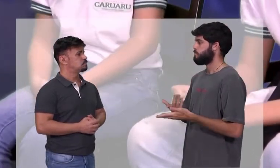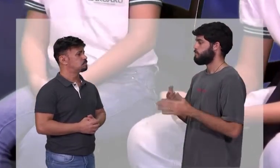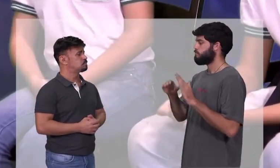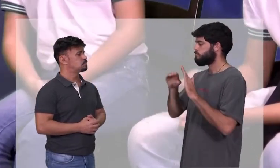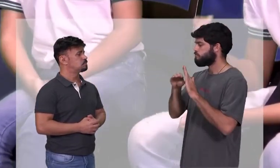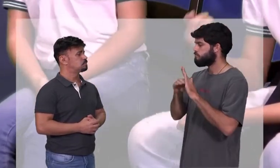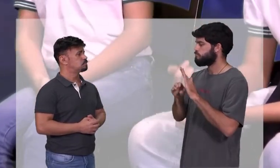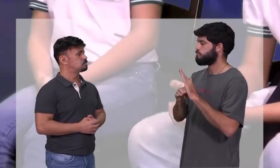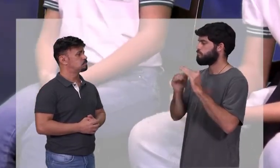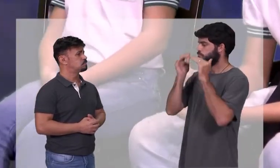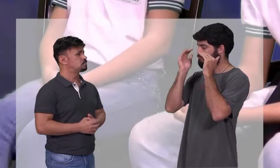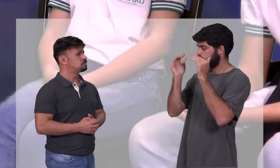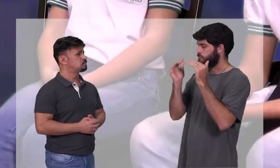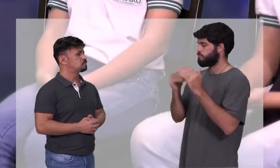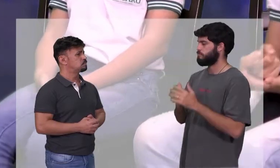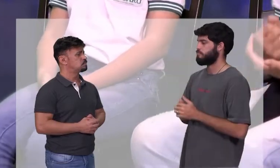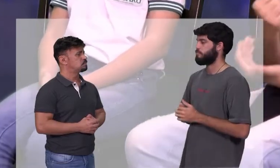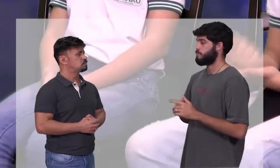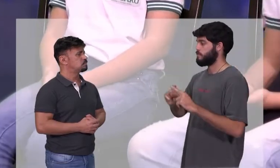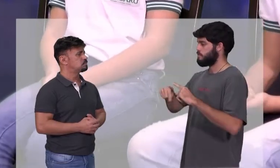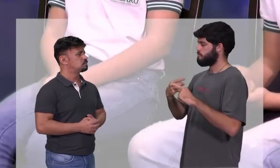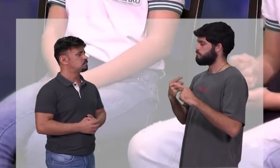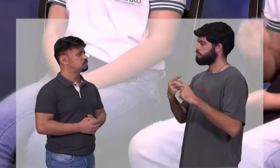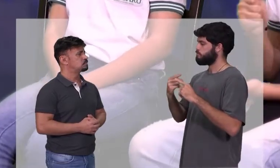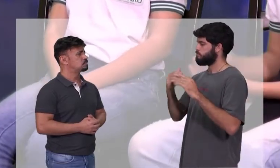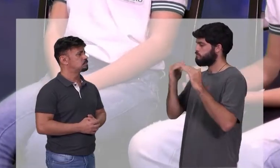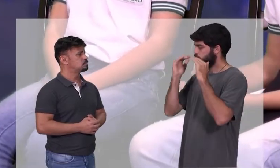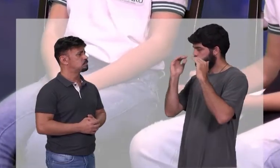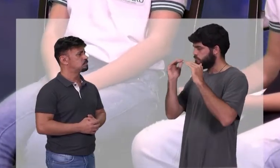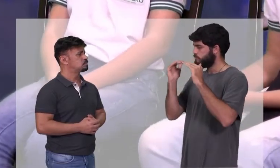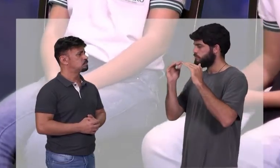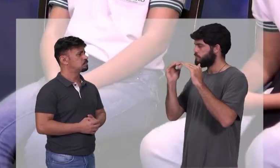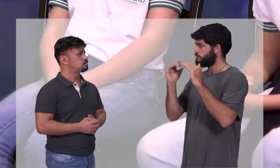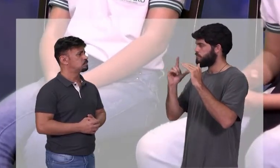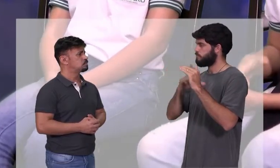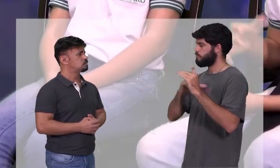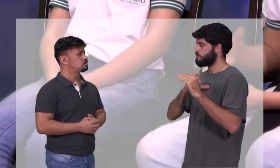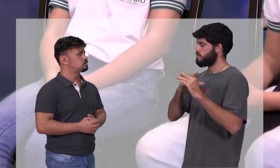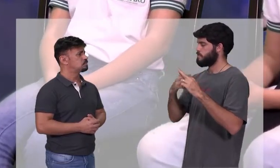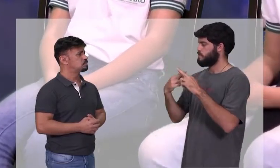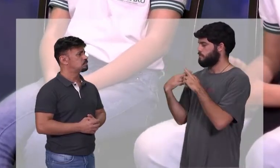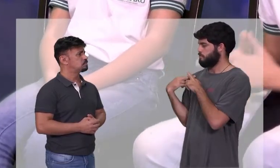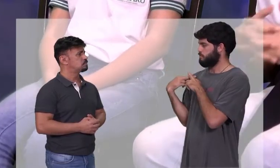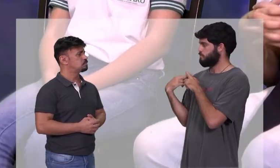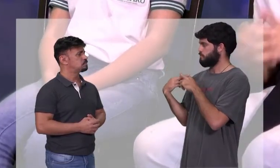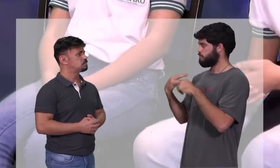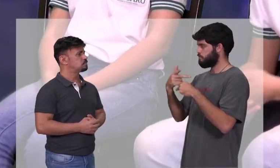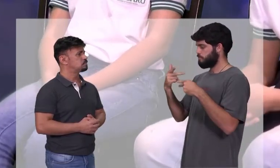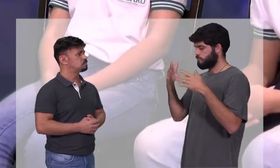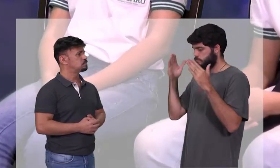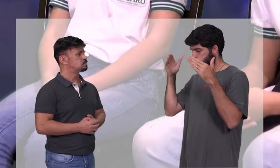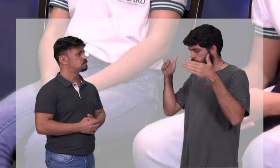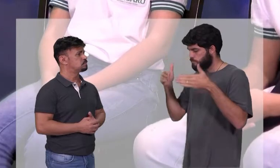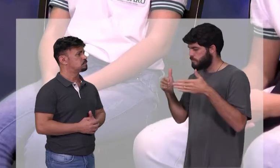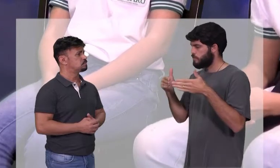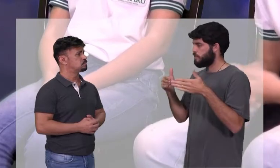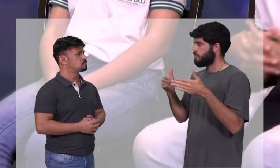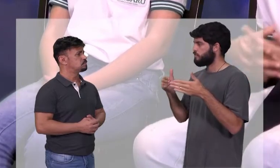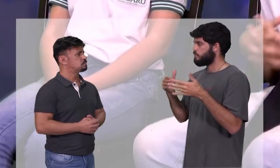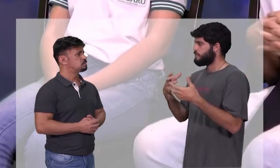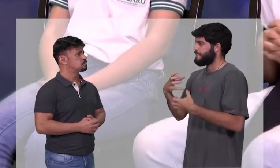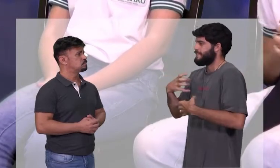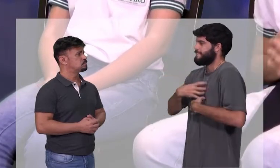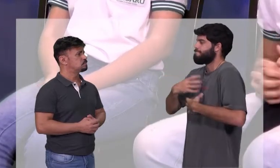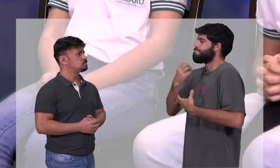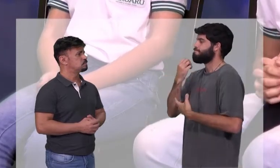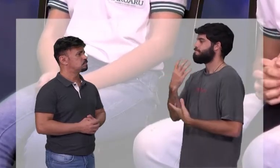que dever. E também, depois que você cumpre, você tem sua responsabilidade em algo, você cumpre aquele algo, você